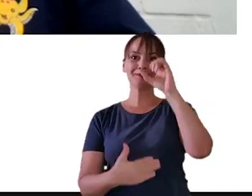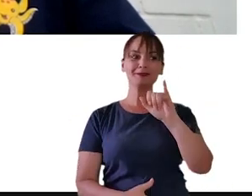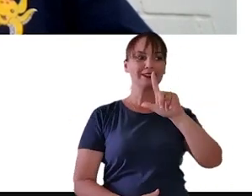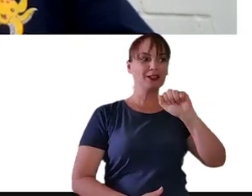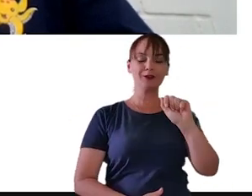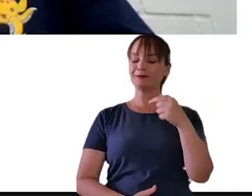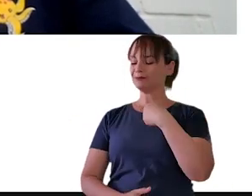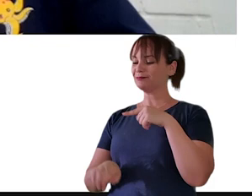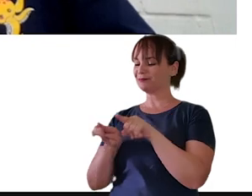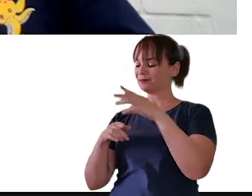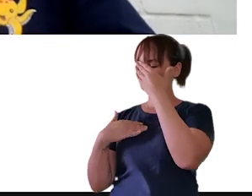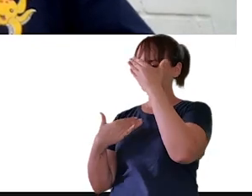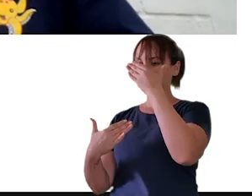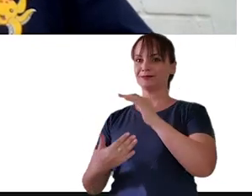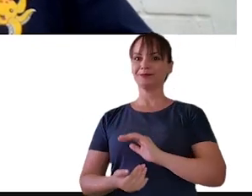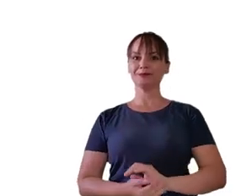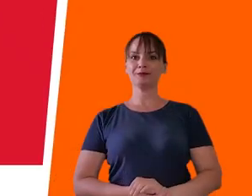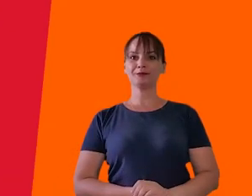Obrigado, Silvia. Eu que agradeço.